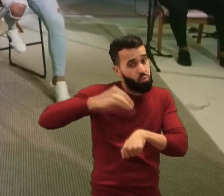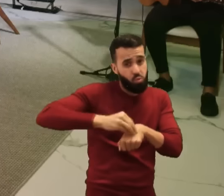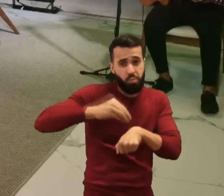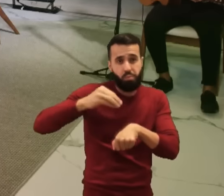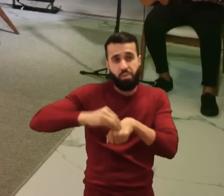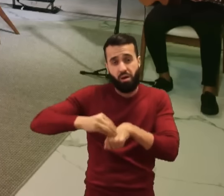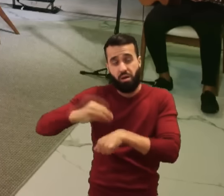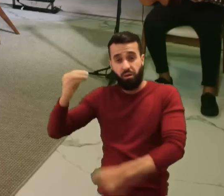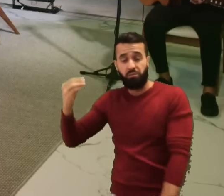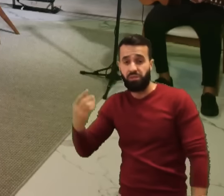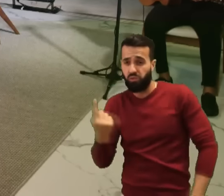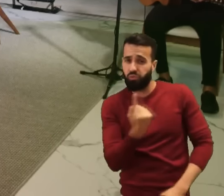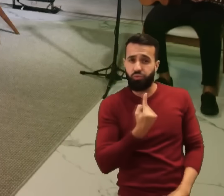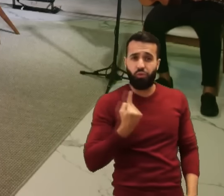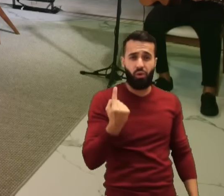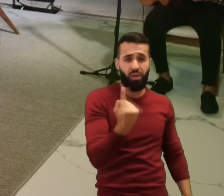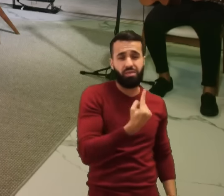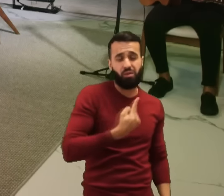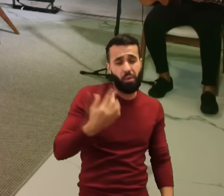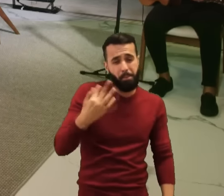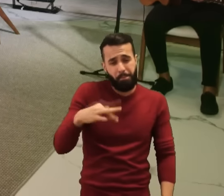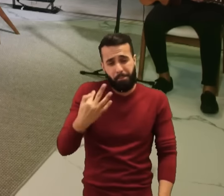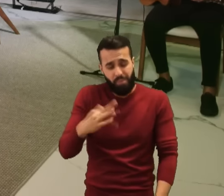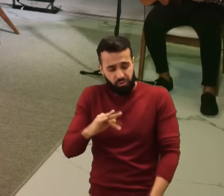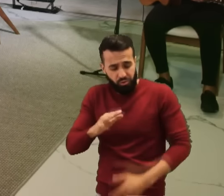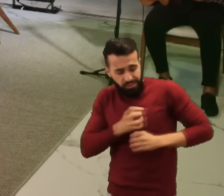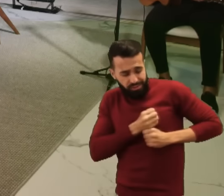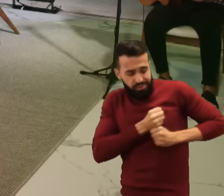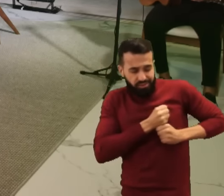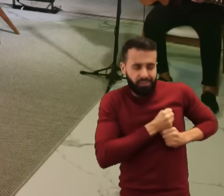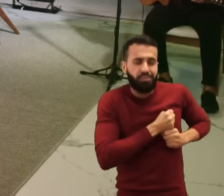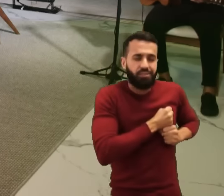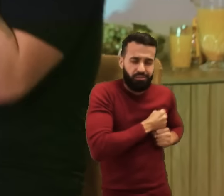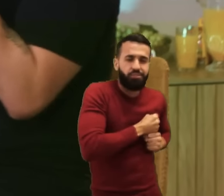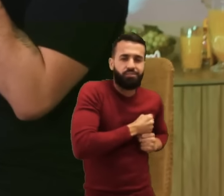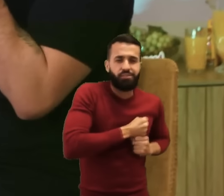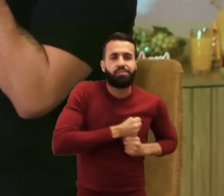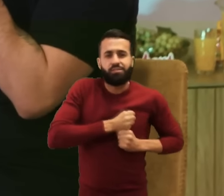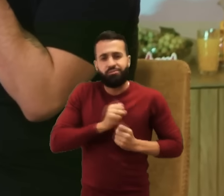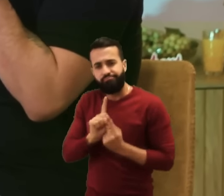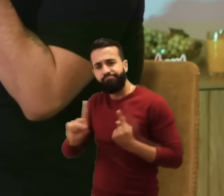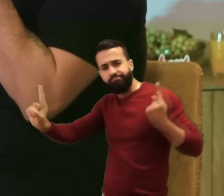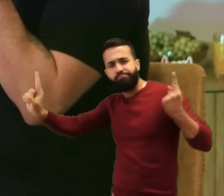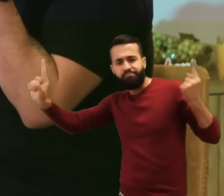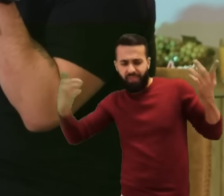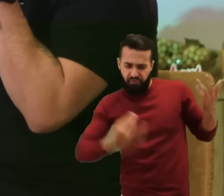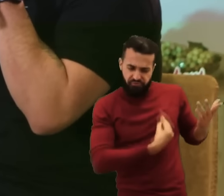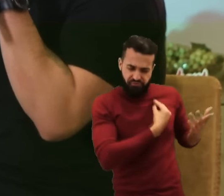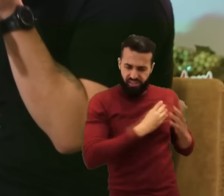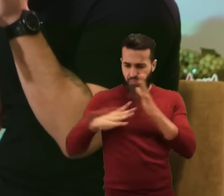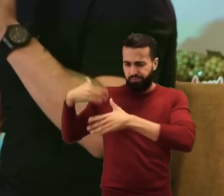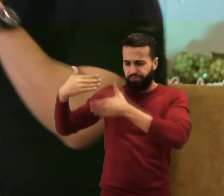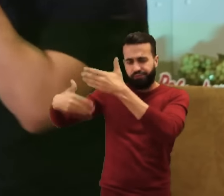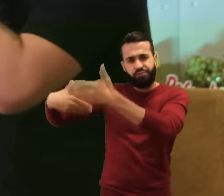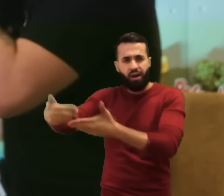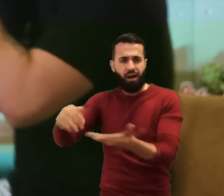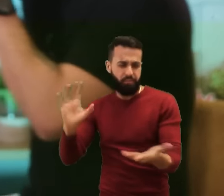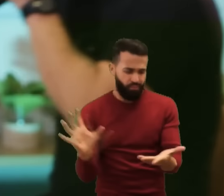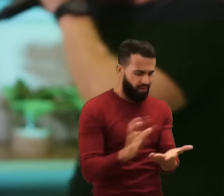se a solidão machuca dois na saída. A vida passa e nesse vai e